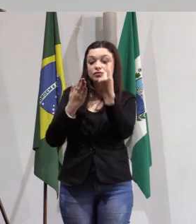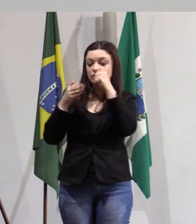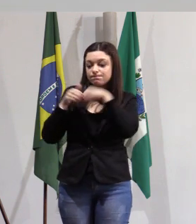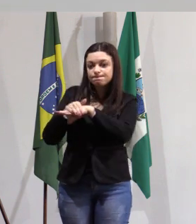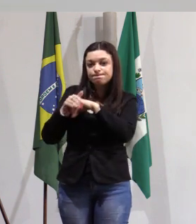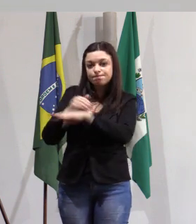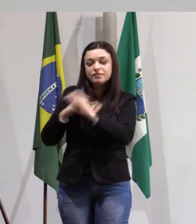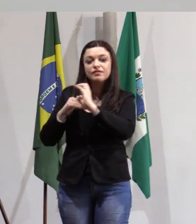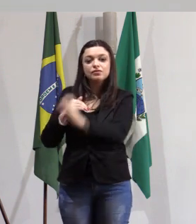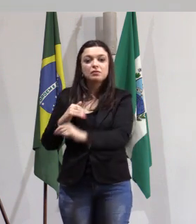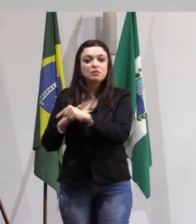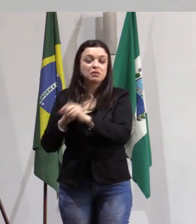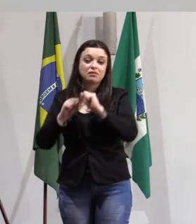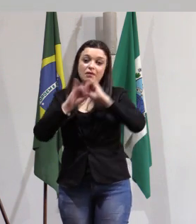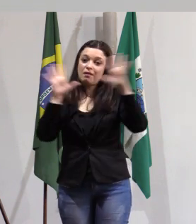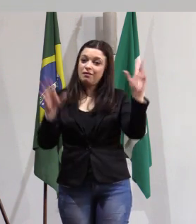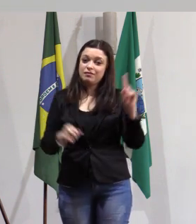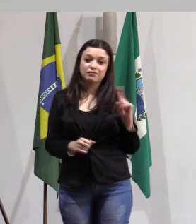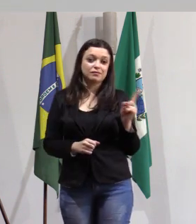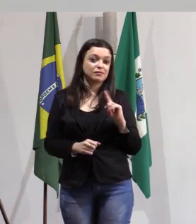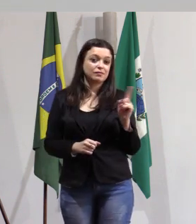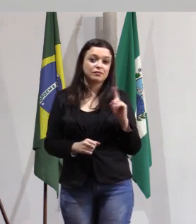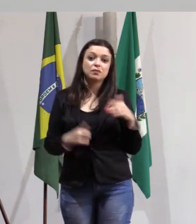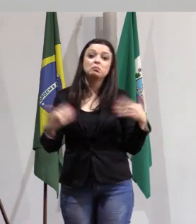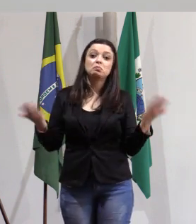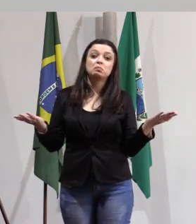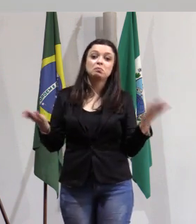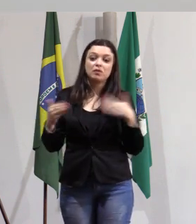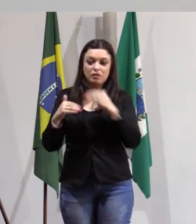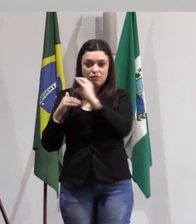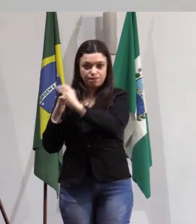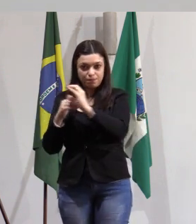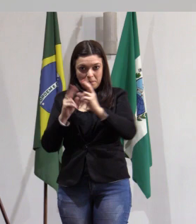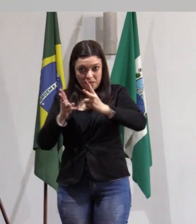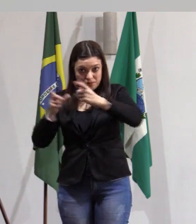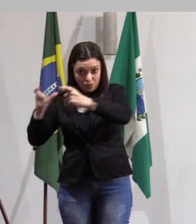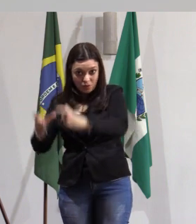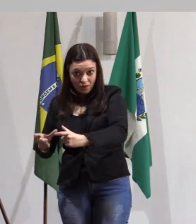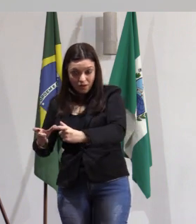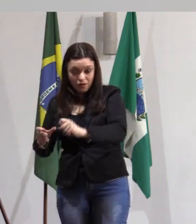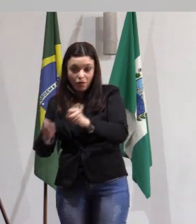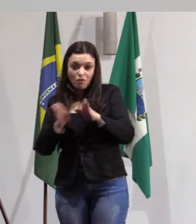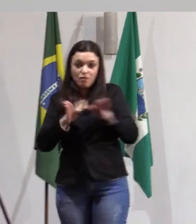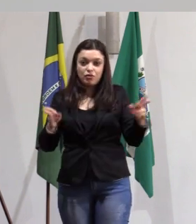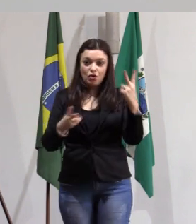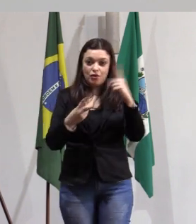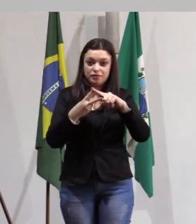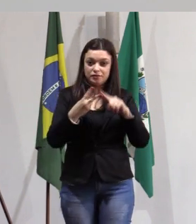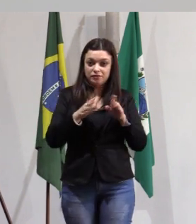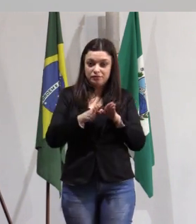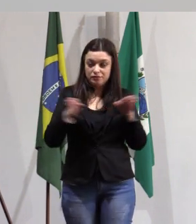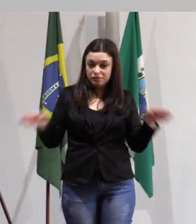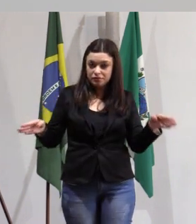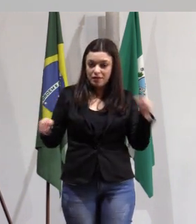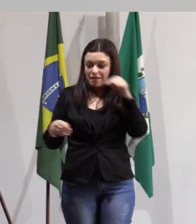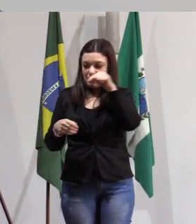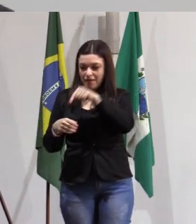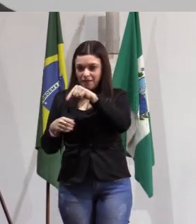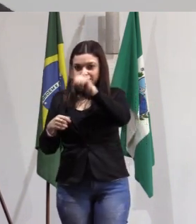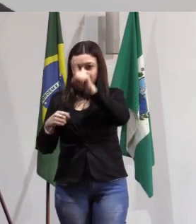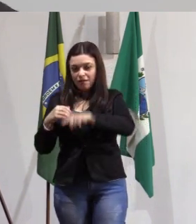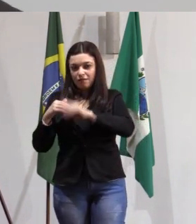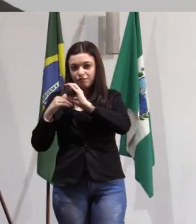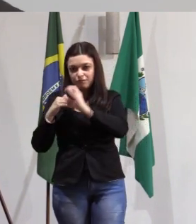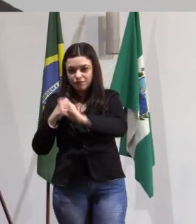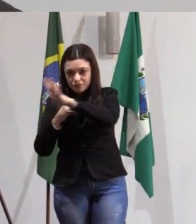pela clareza aqui. São fundos distintos? Um seria um fundo de investimento do conjunto